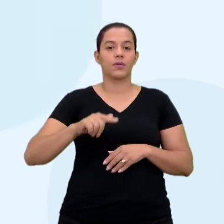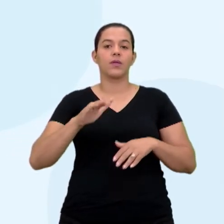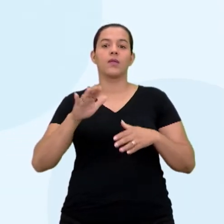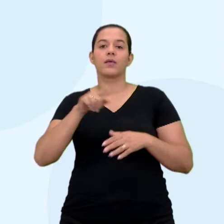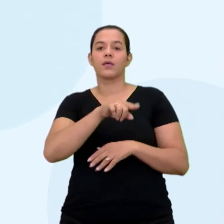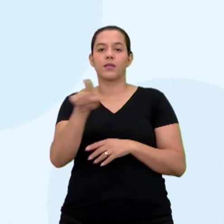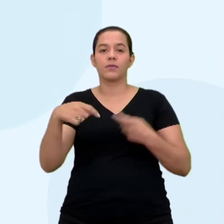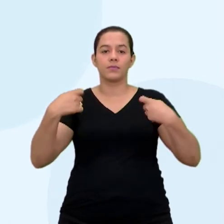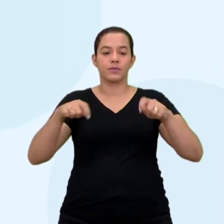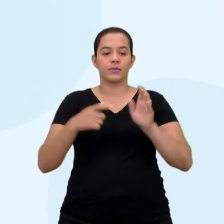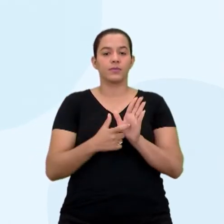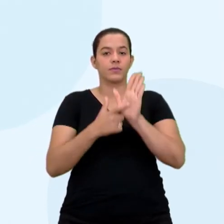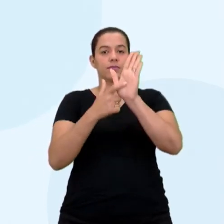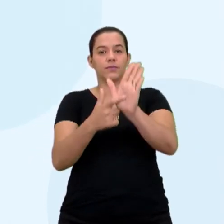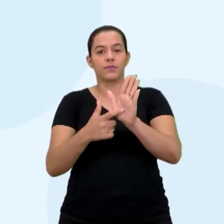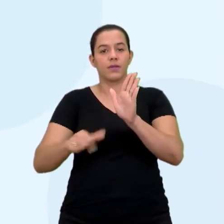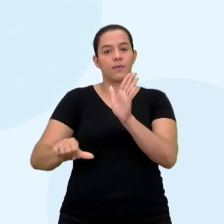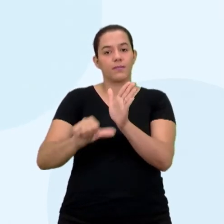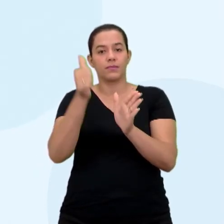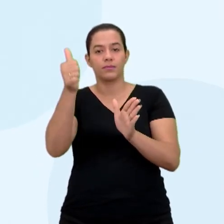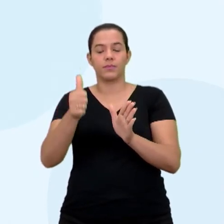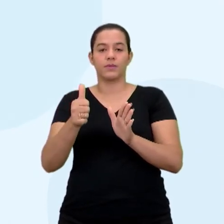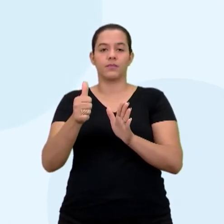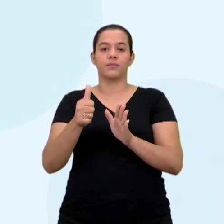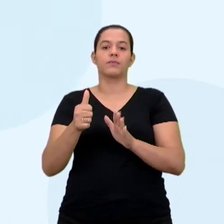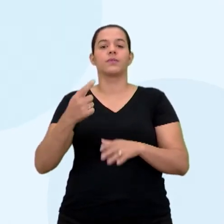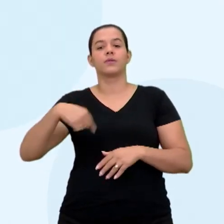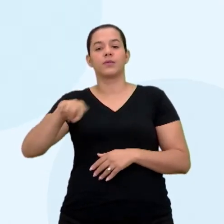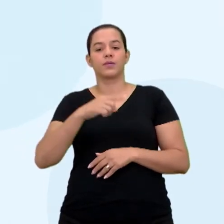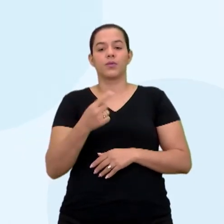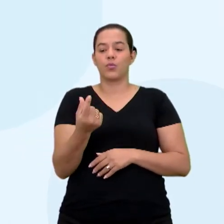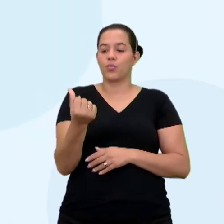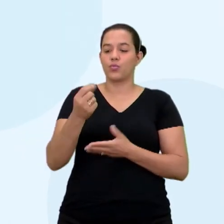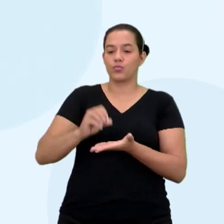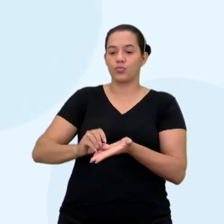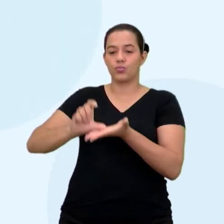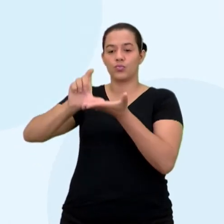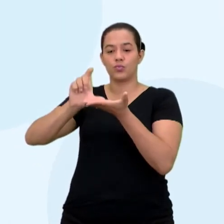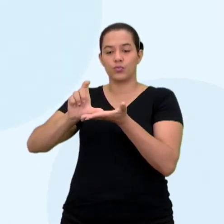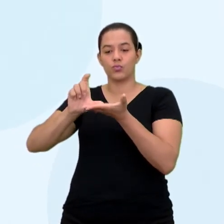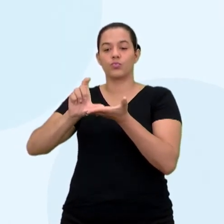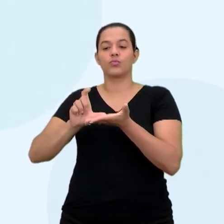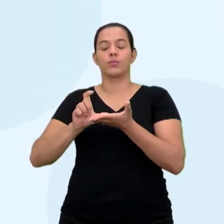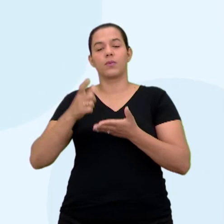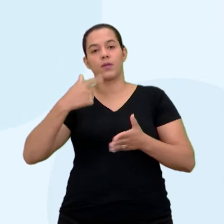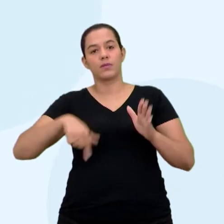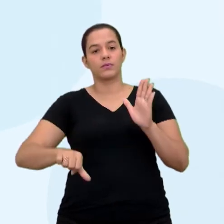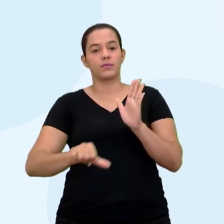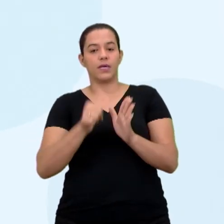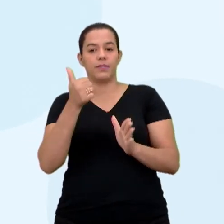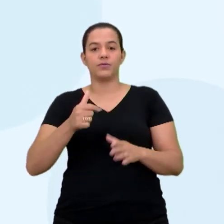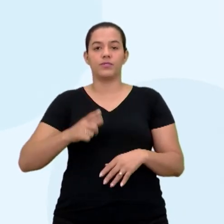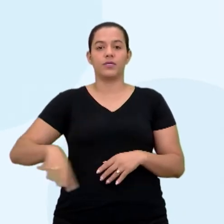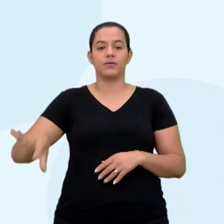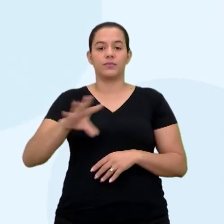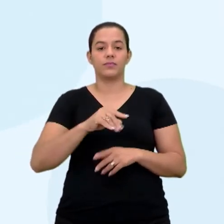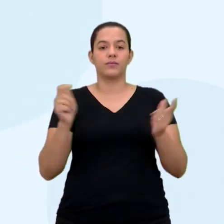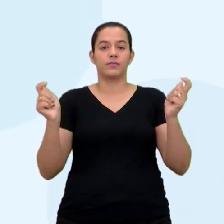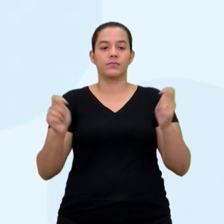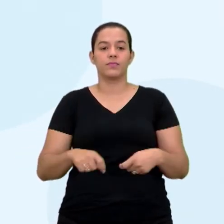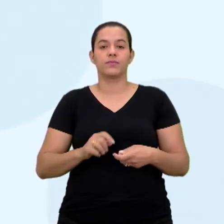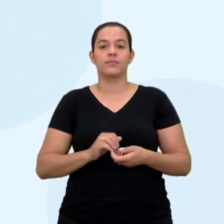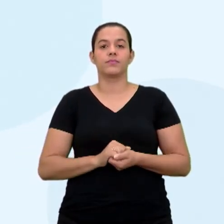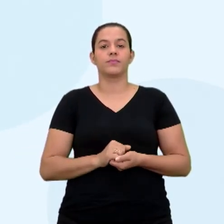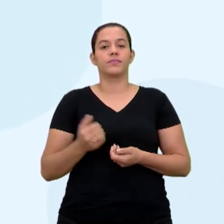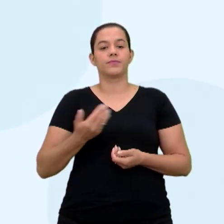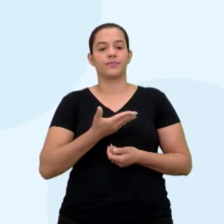que representa a primeira afirmação. Aumentou o limite de crédito. Opa, então essa é a primeira variável, tá, ok? Tá?